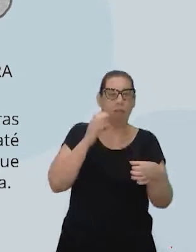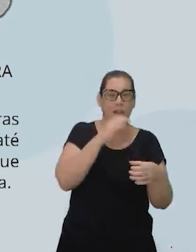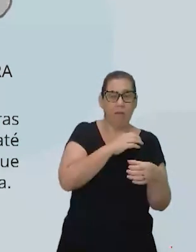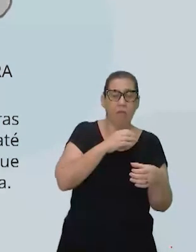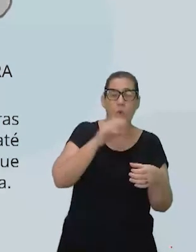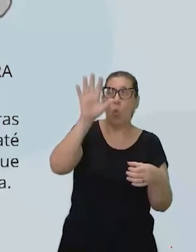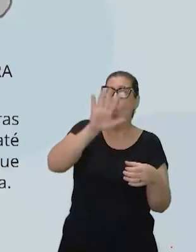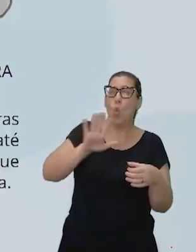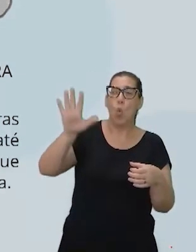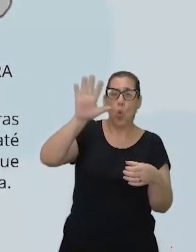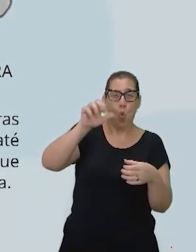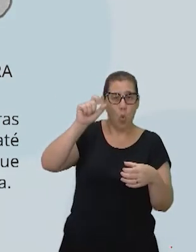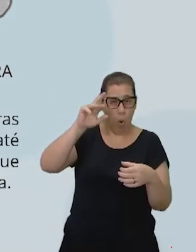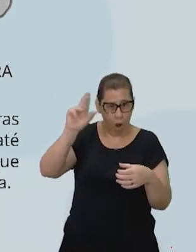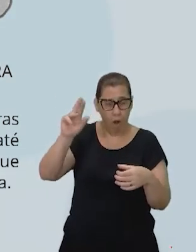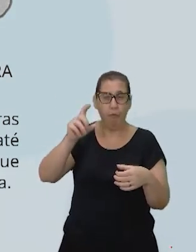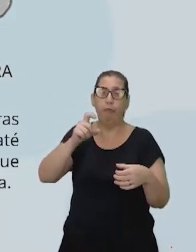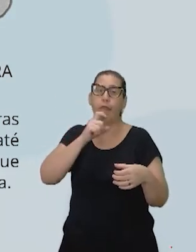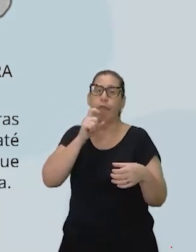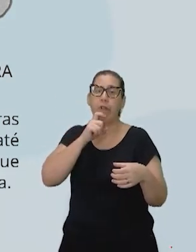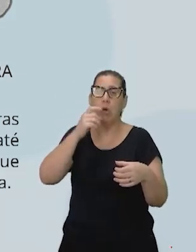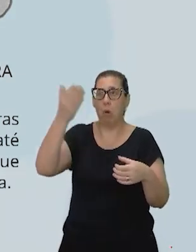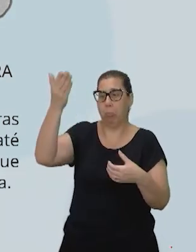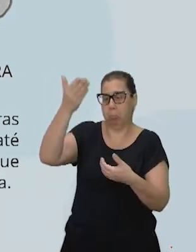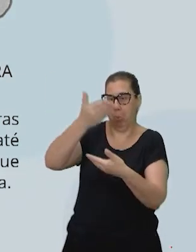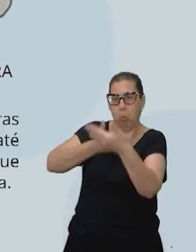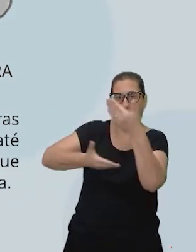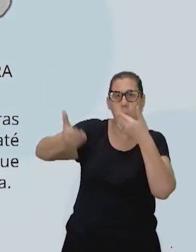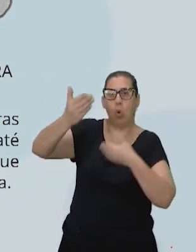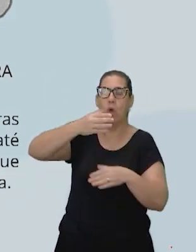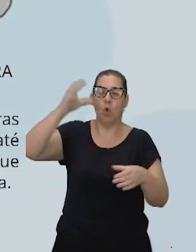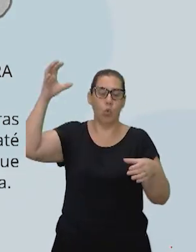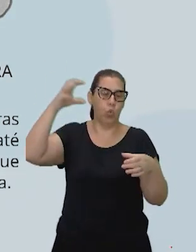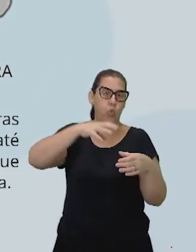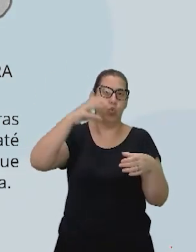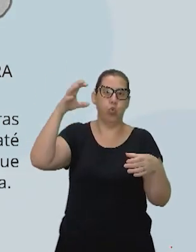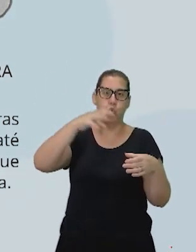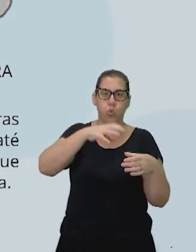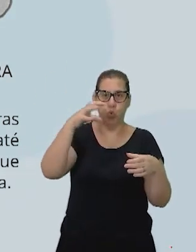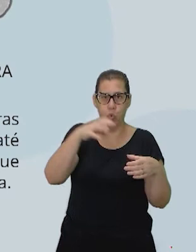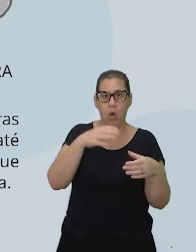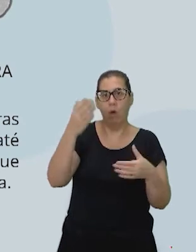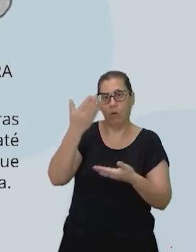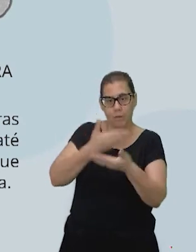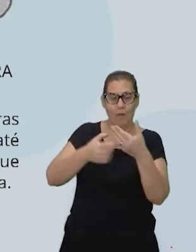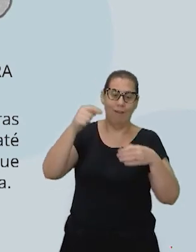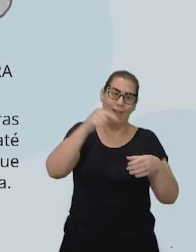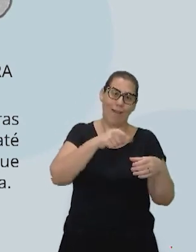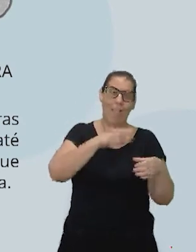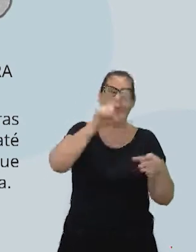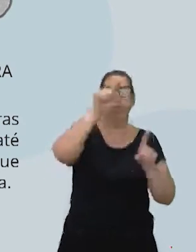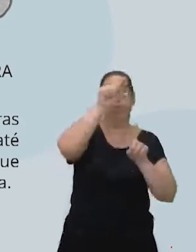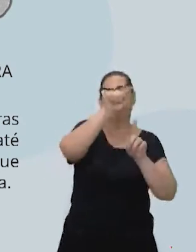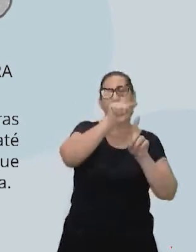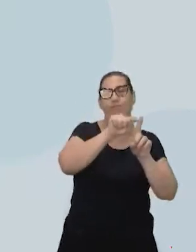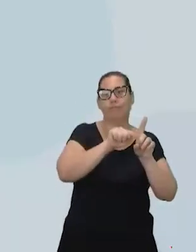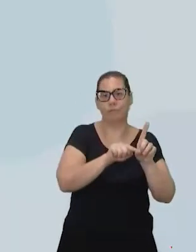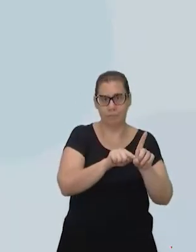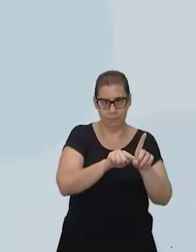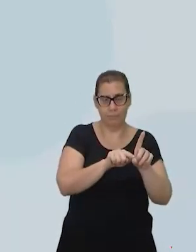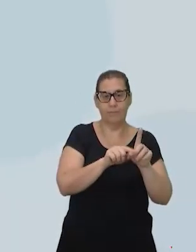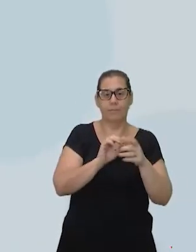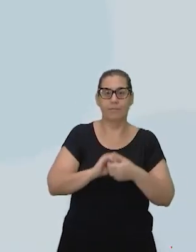de menor temperatura, o calor flui espontaneamente do quente para o frio, de maior para menor